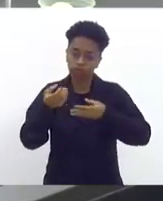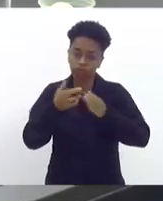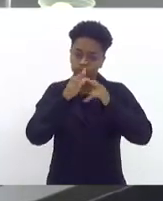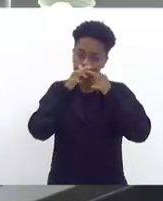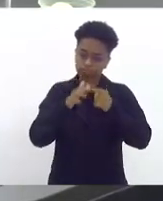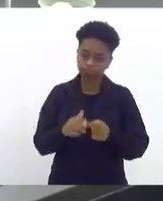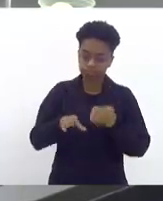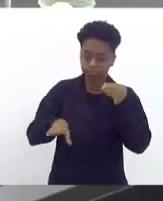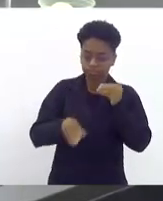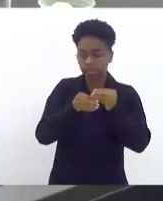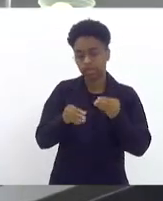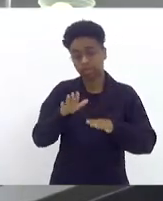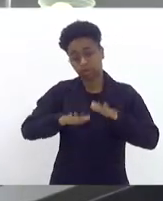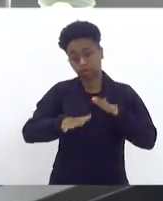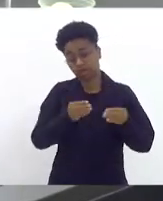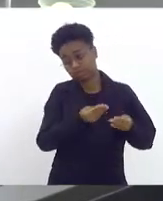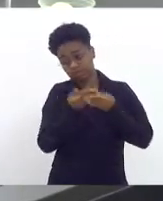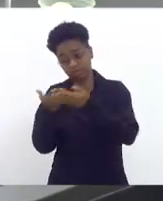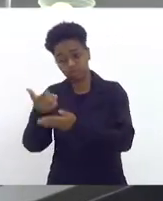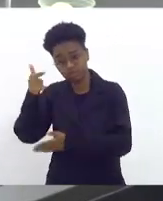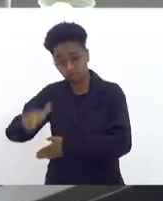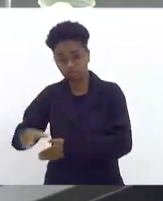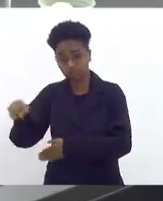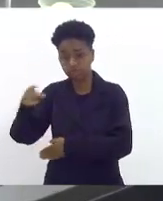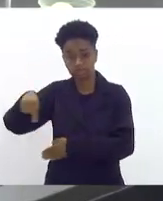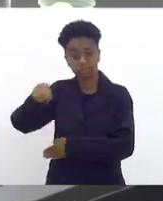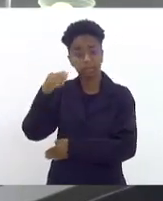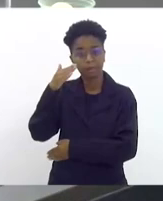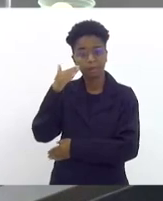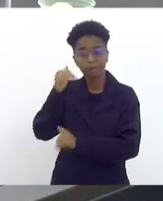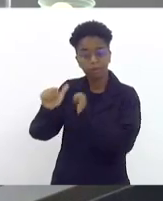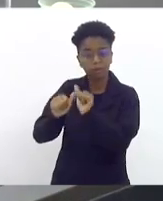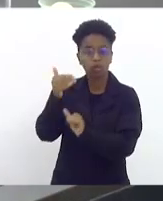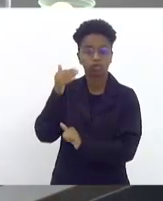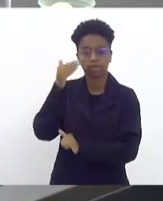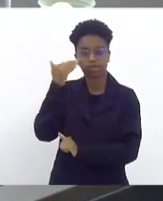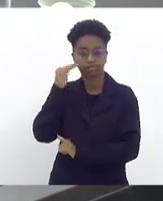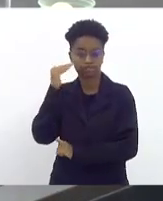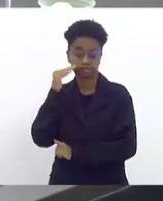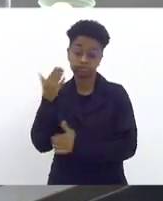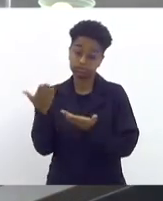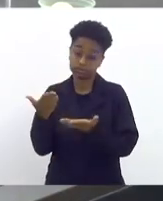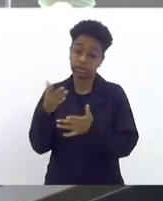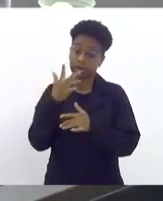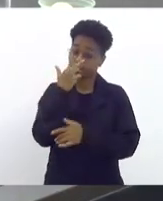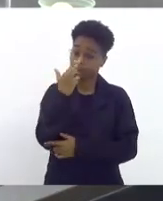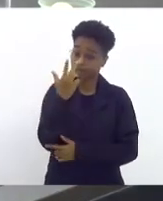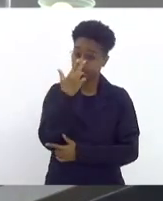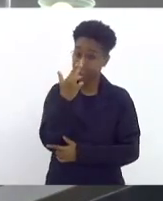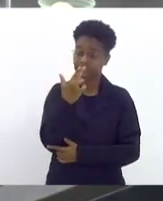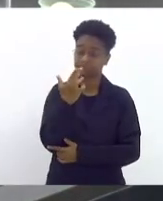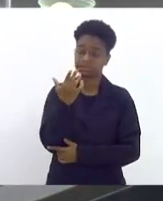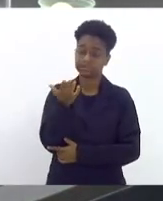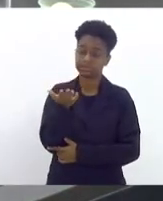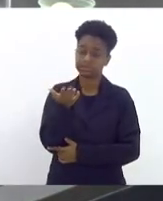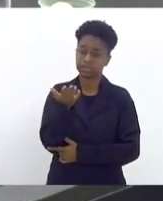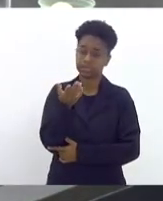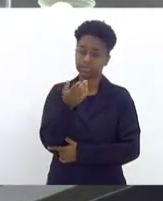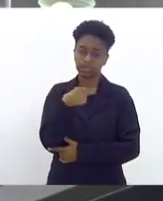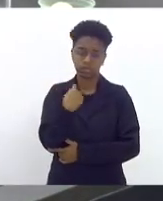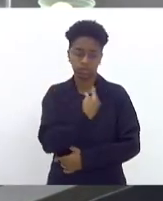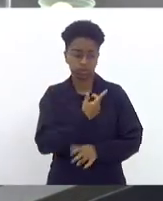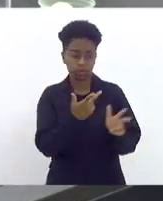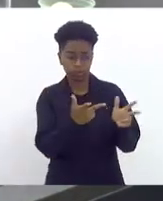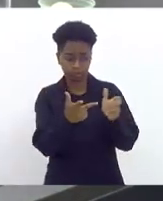e quem sabe dessa forma eventualmente mudar o entendimento não me parece que salvo eh eh mesmo observando o que